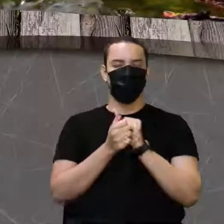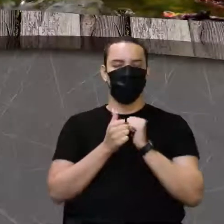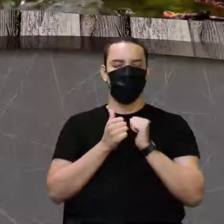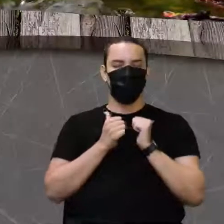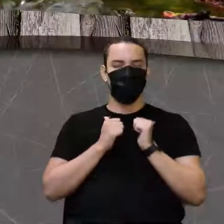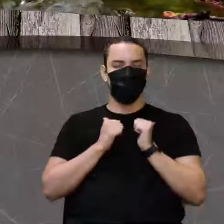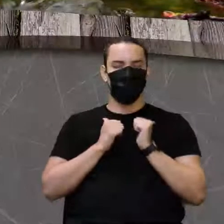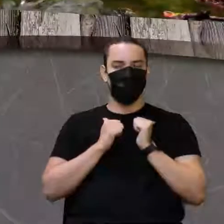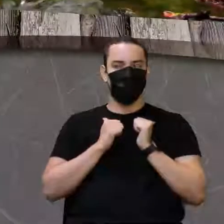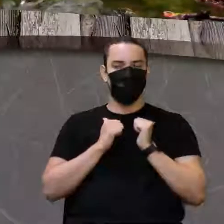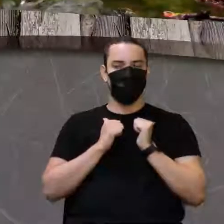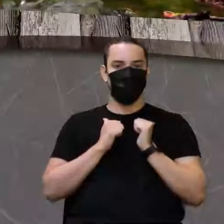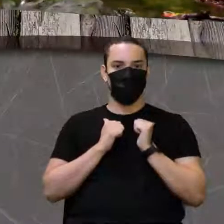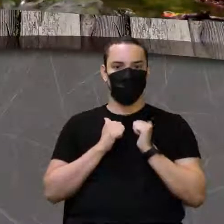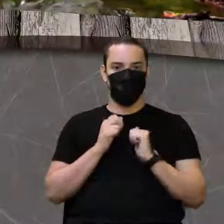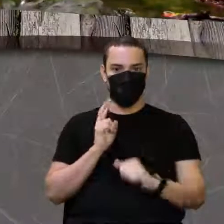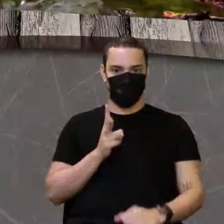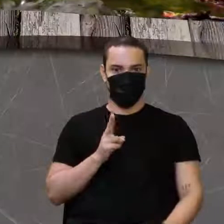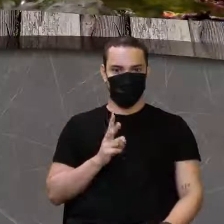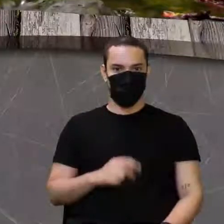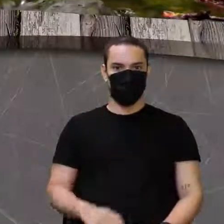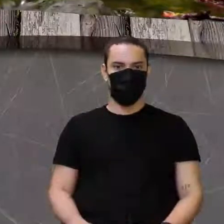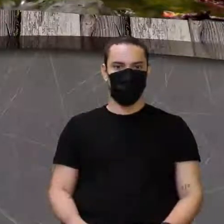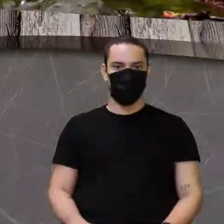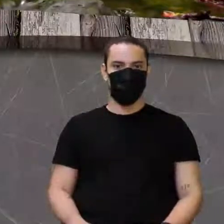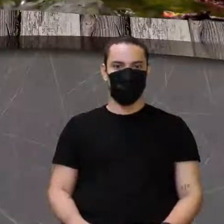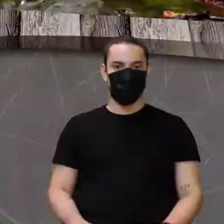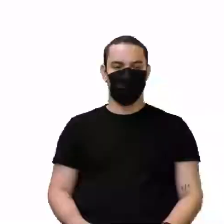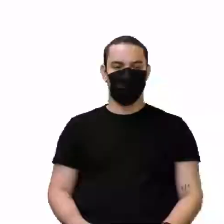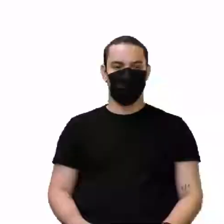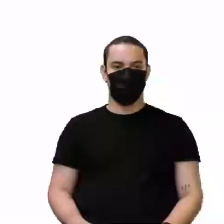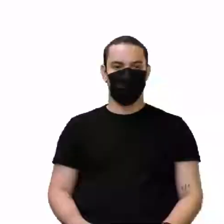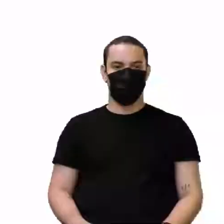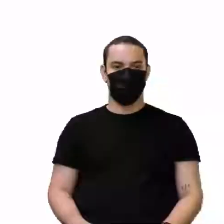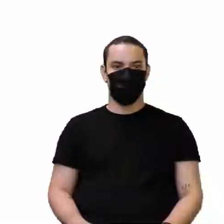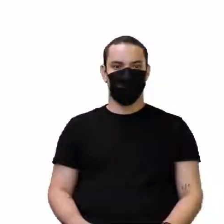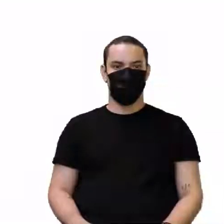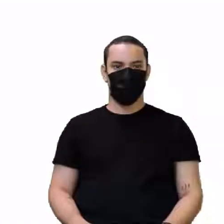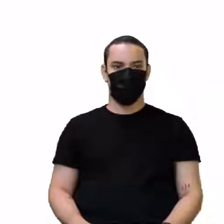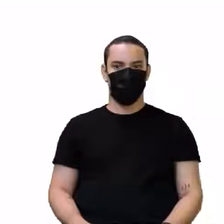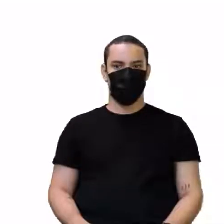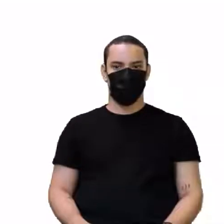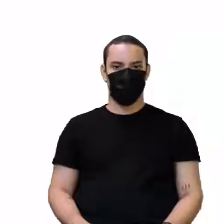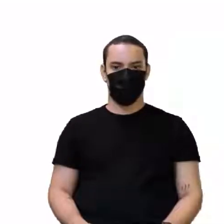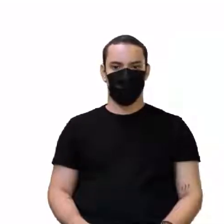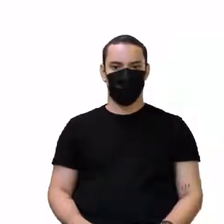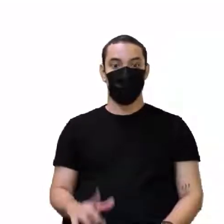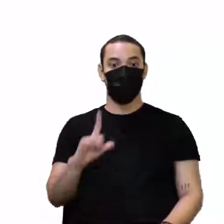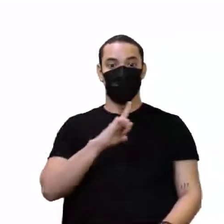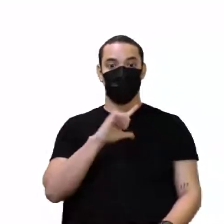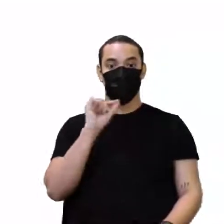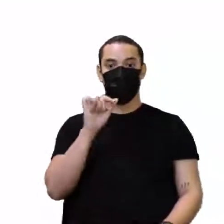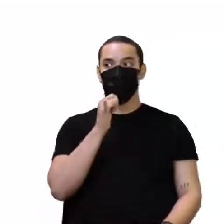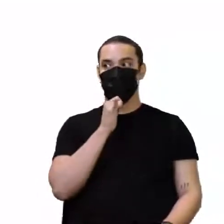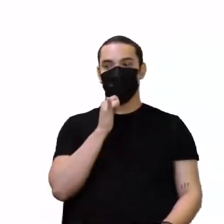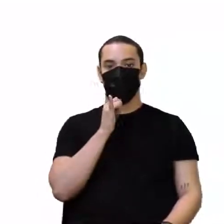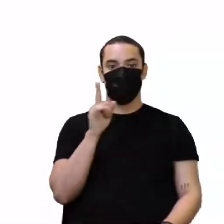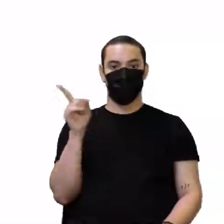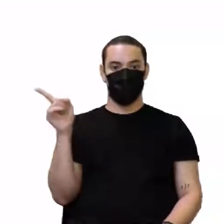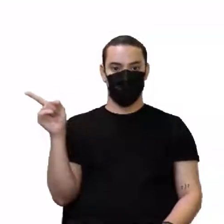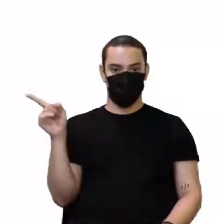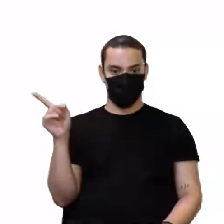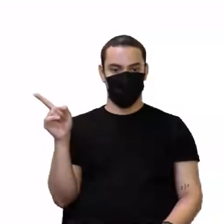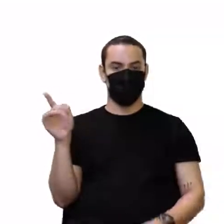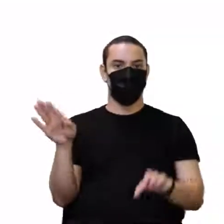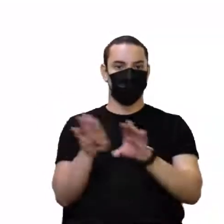tranquilos, né? Vamos, meu Deus. Vamos embora. Aí a gente tem um exemplo do linguado